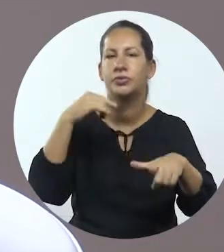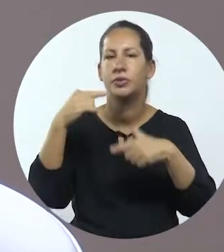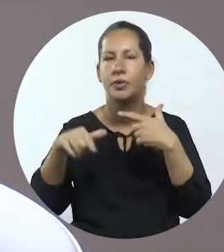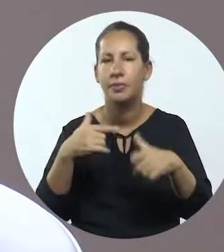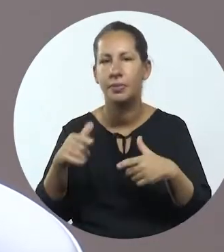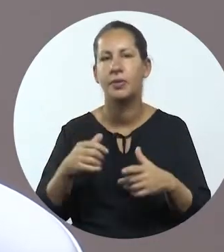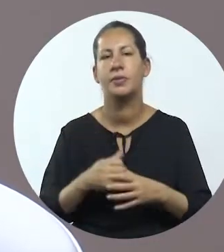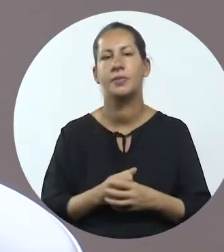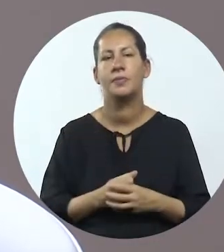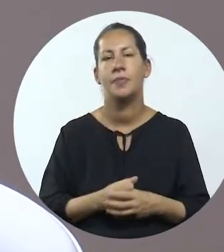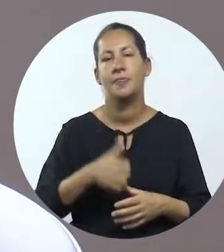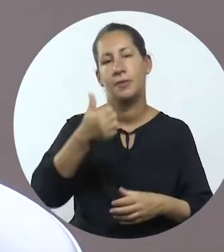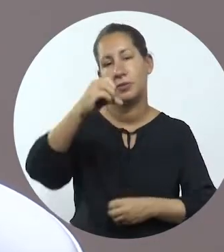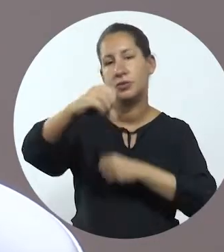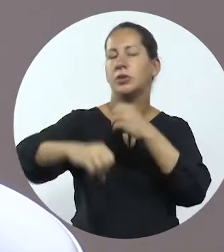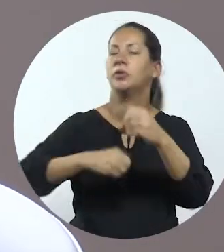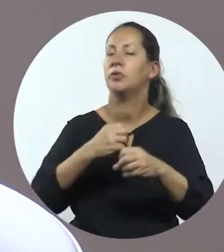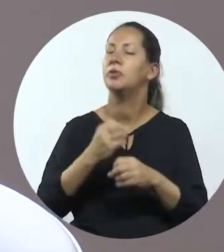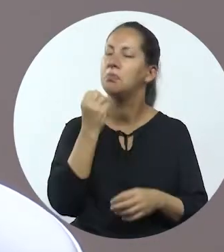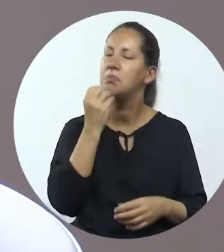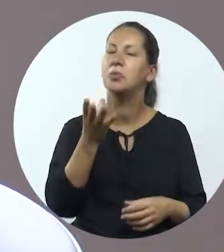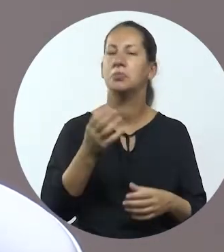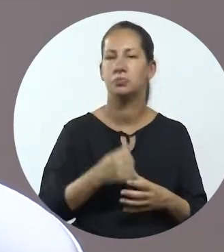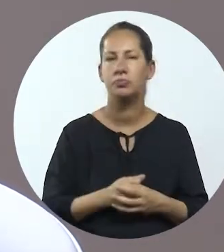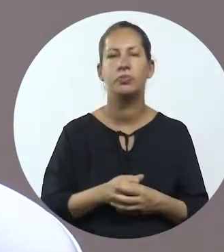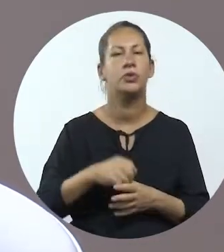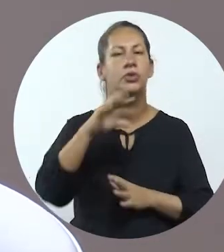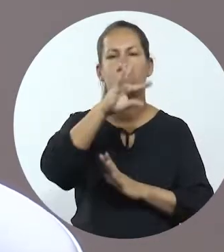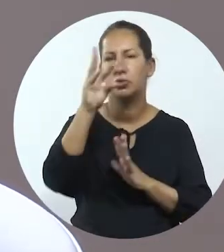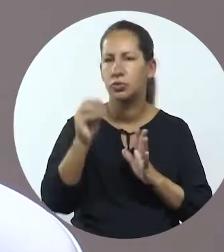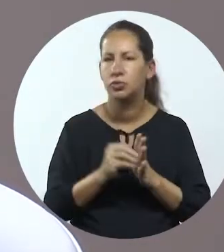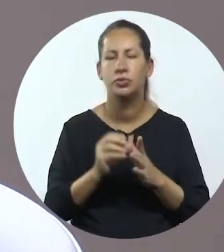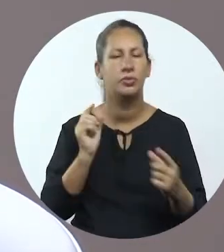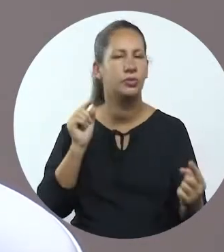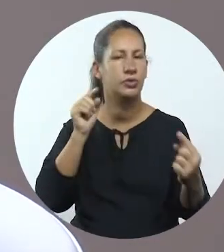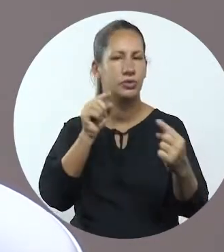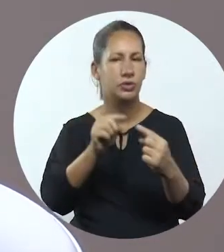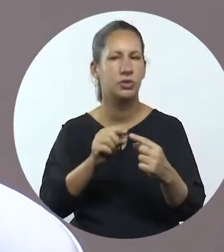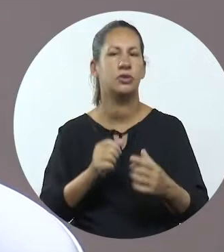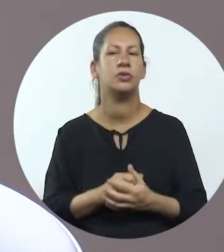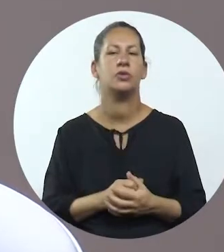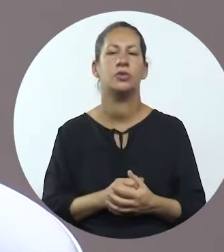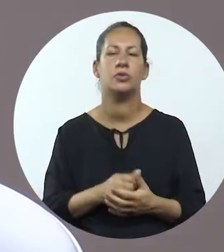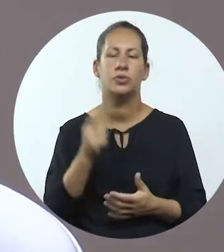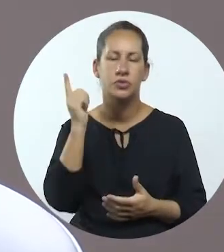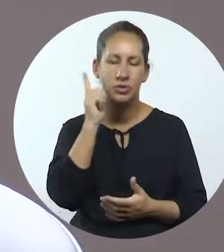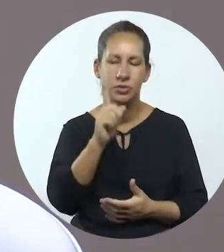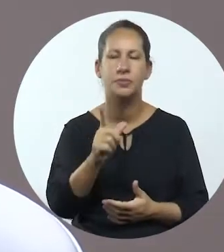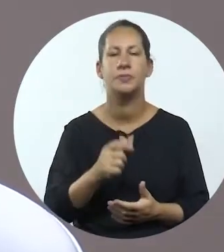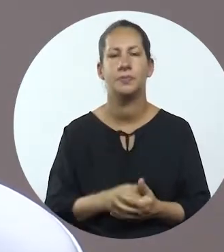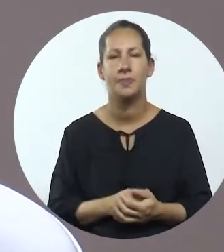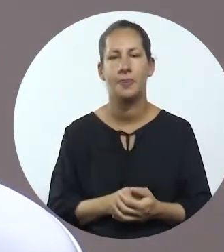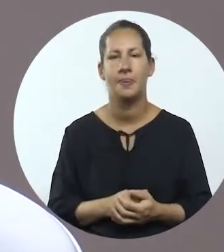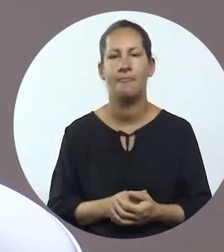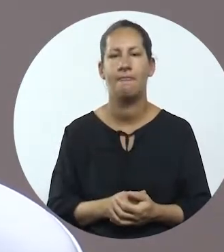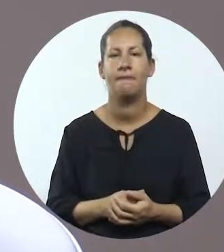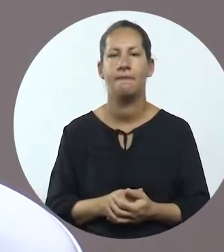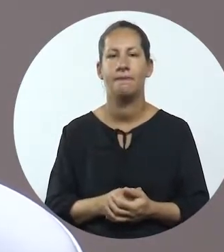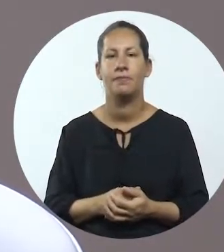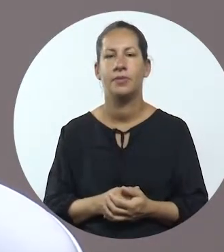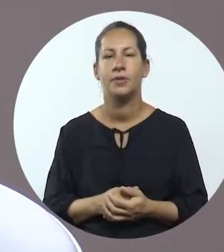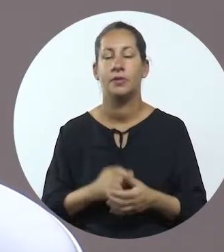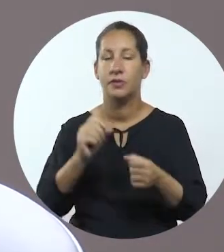nós terminamos 2019 com muito êxito. Todas as nossas metas, elas foram mais do que atendidas. Nós